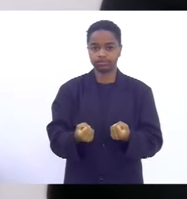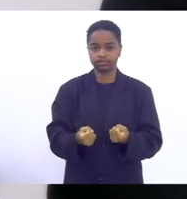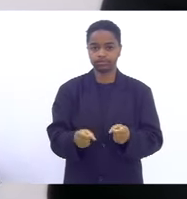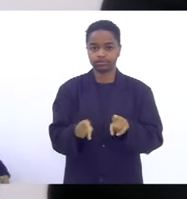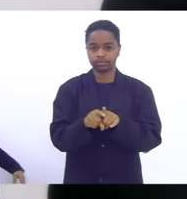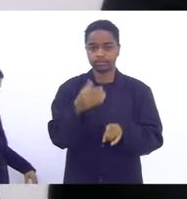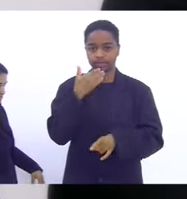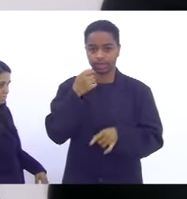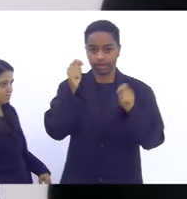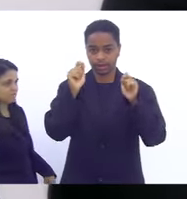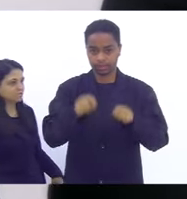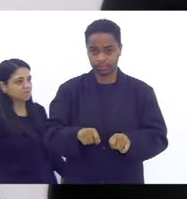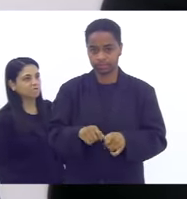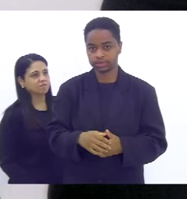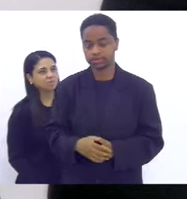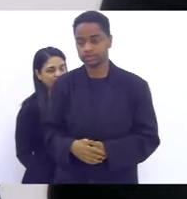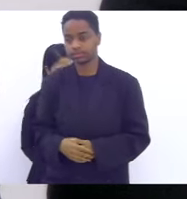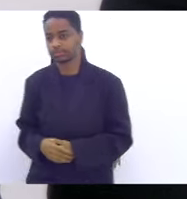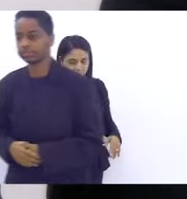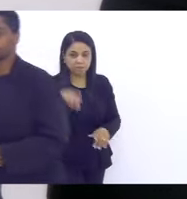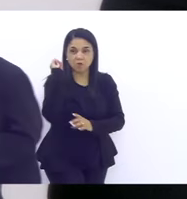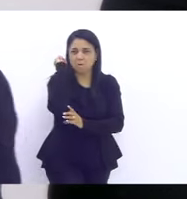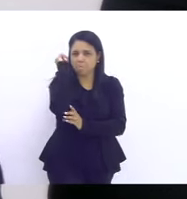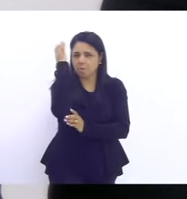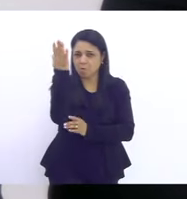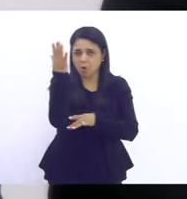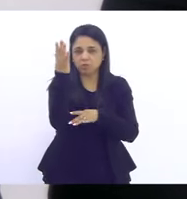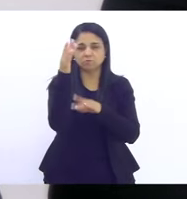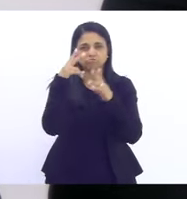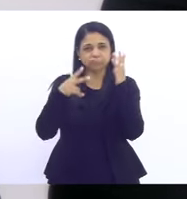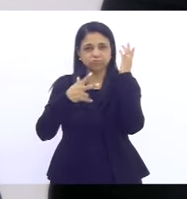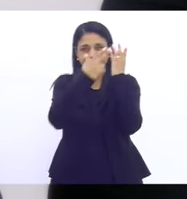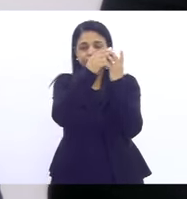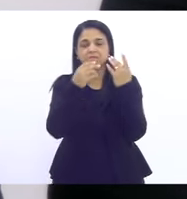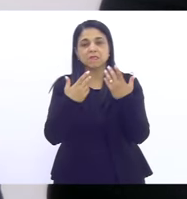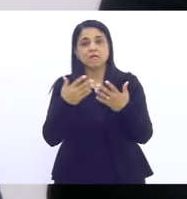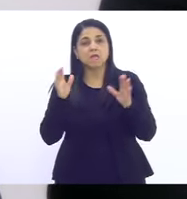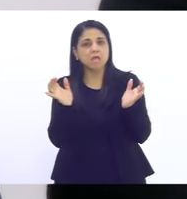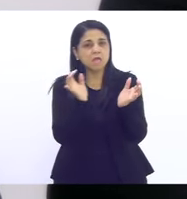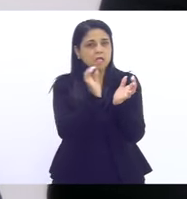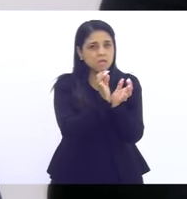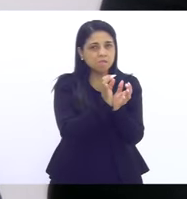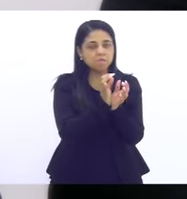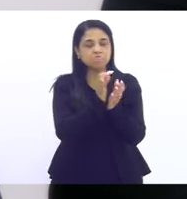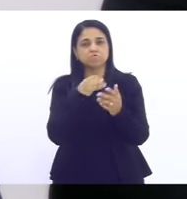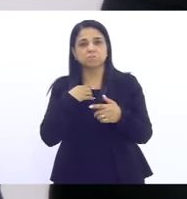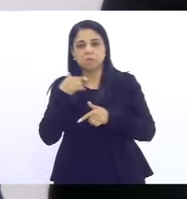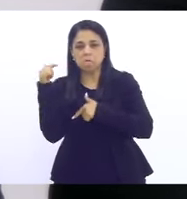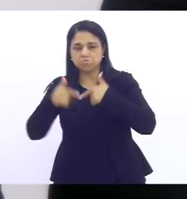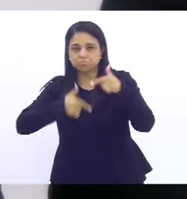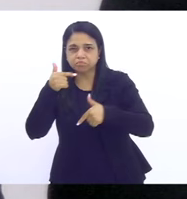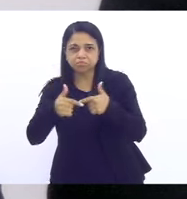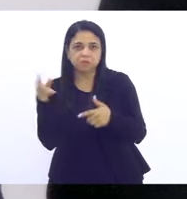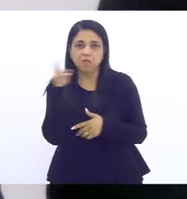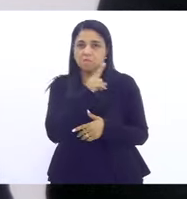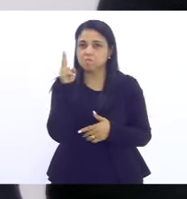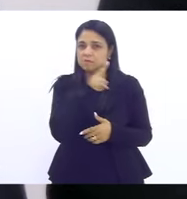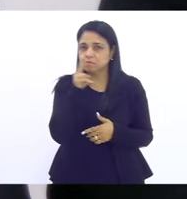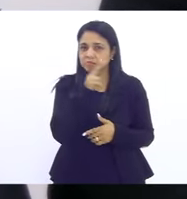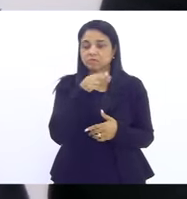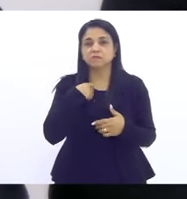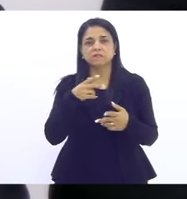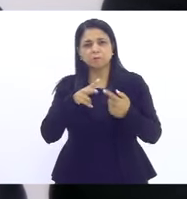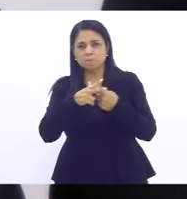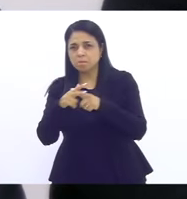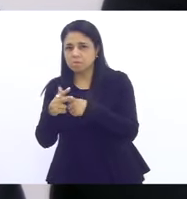de subestações, podas, equipes leves e pesadas para atendimento às interrupções de emergência e que faça